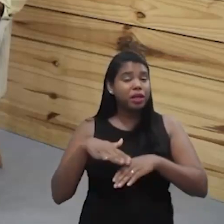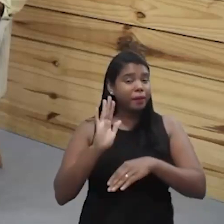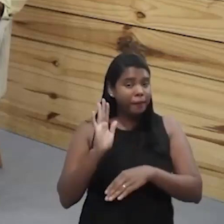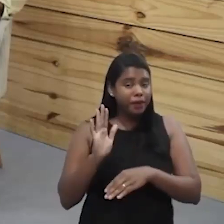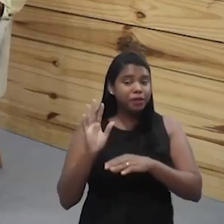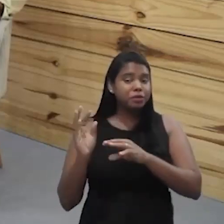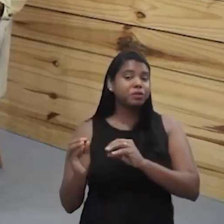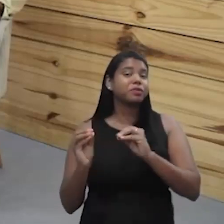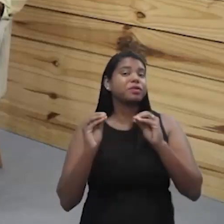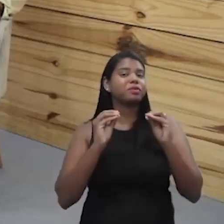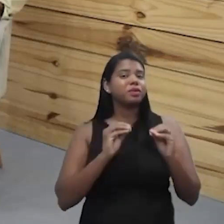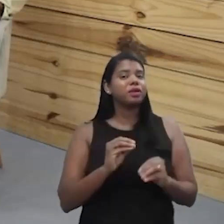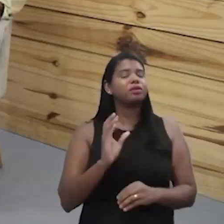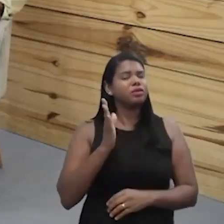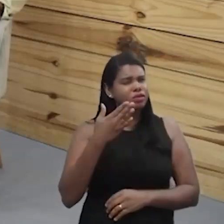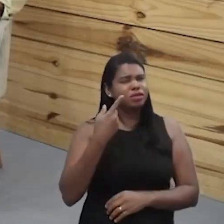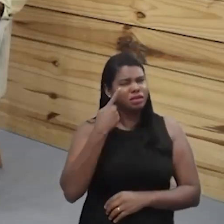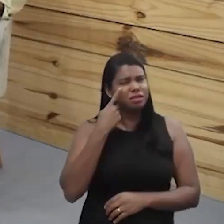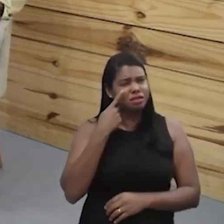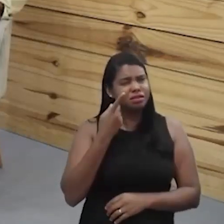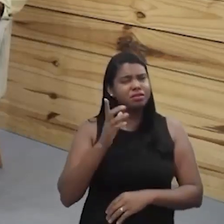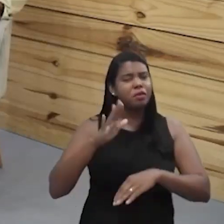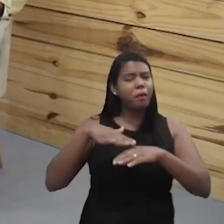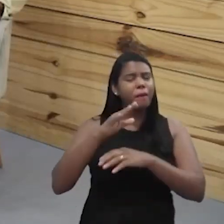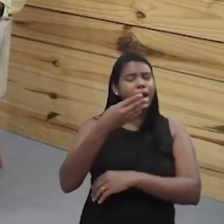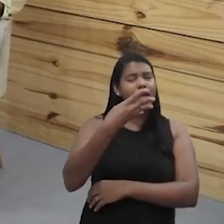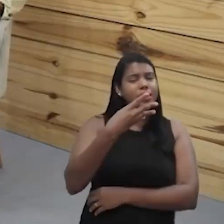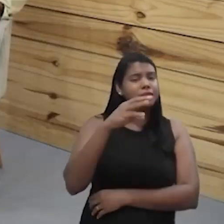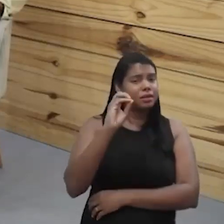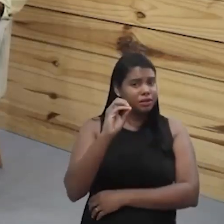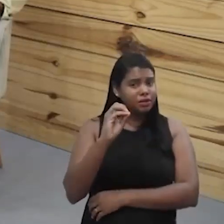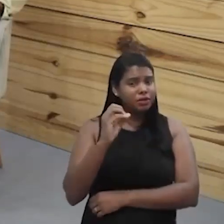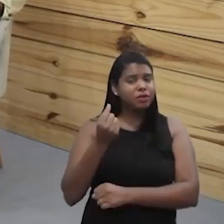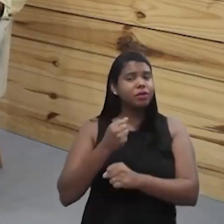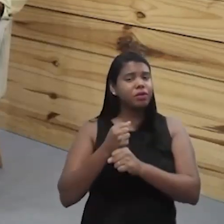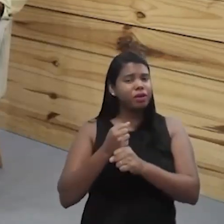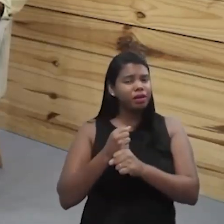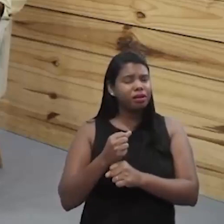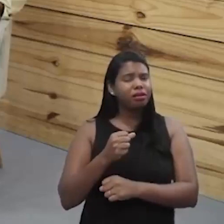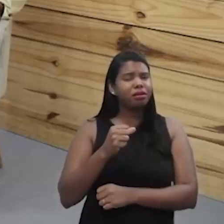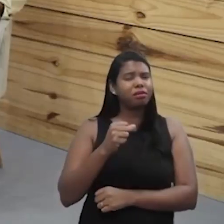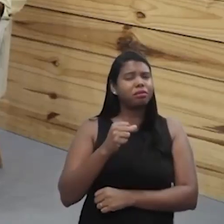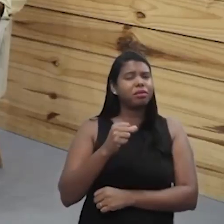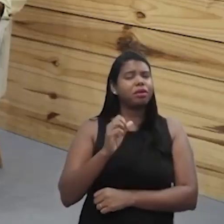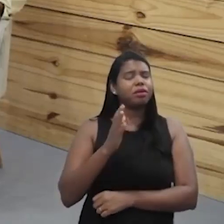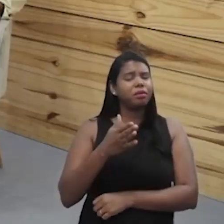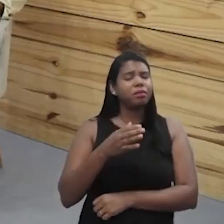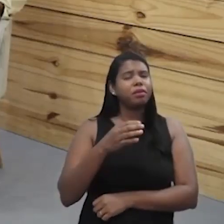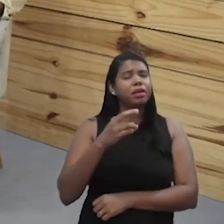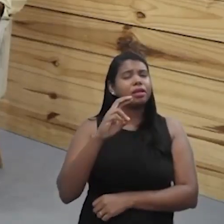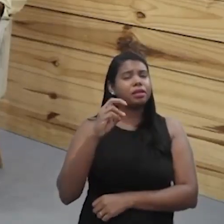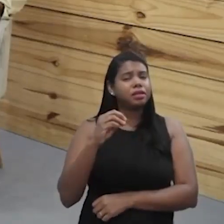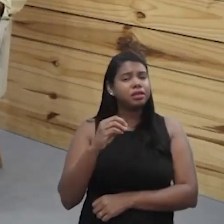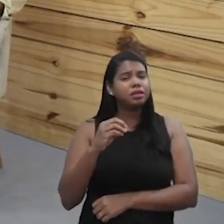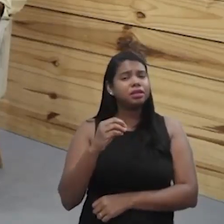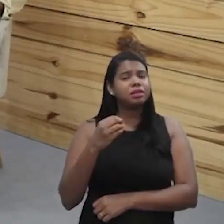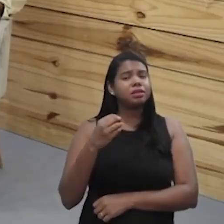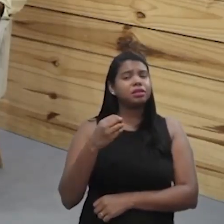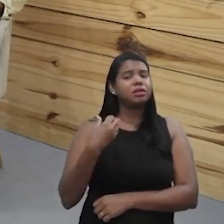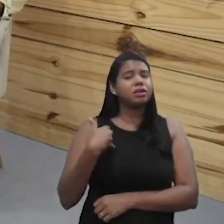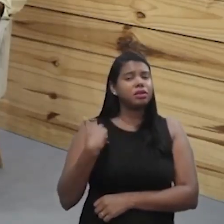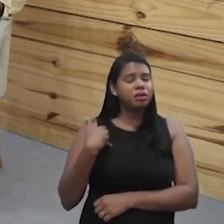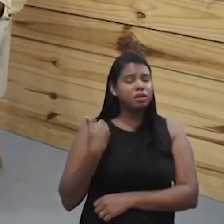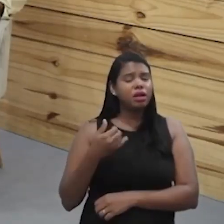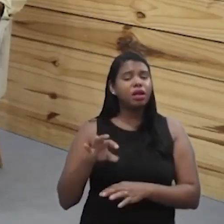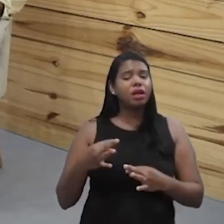você migrar. Hoje a gente vê pessoas com mais de 40 anos, com mais de 50 anos, fazendo uma migração diária, muitas delas para a